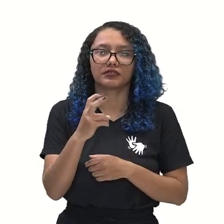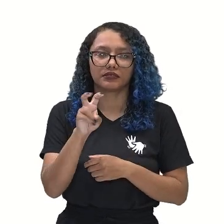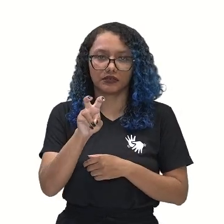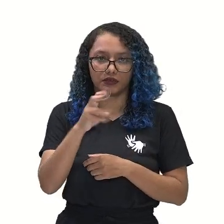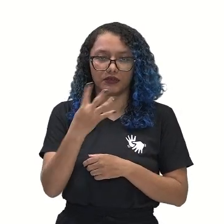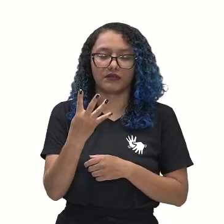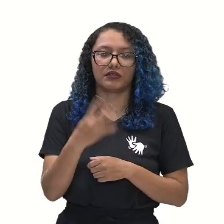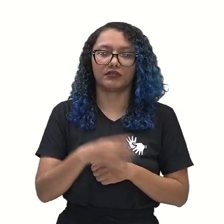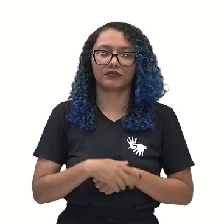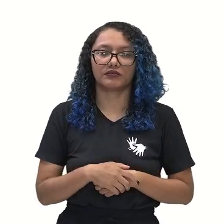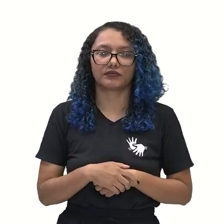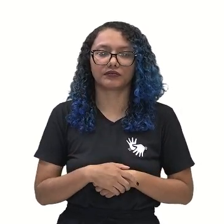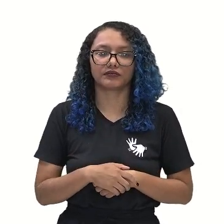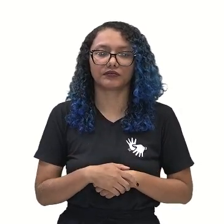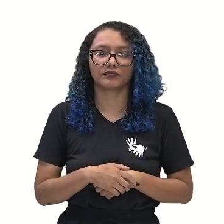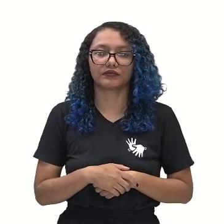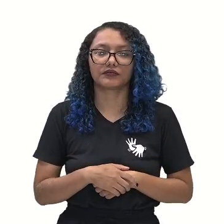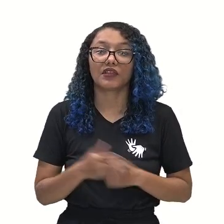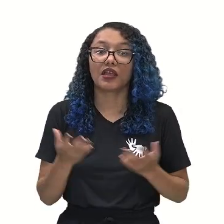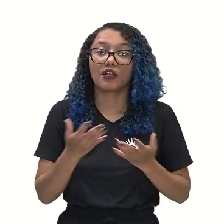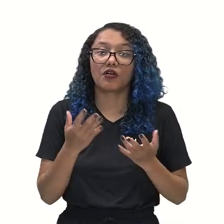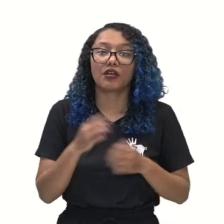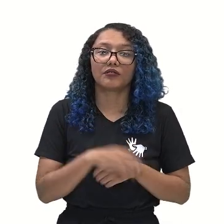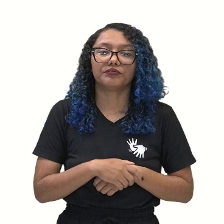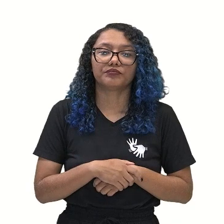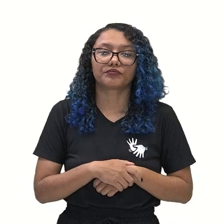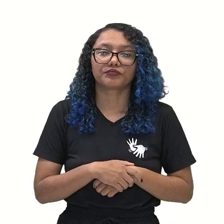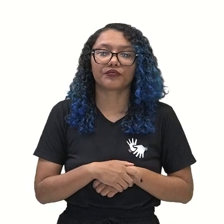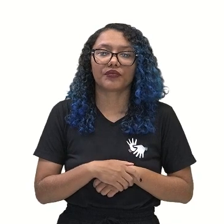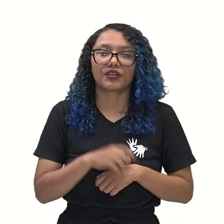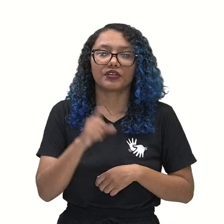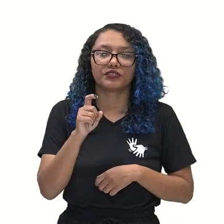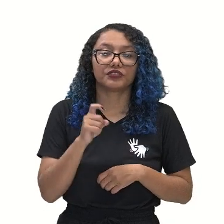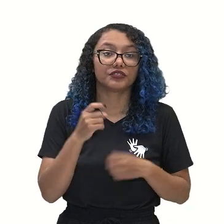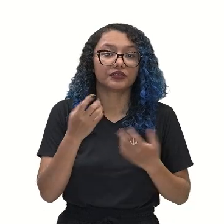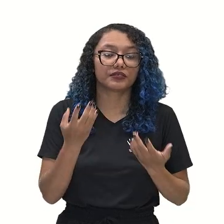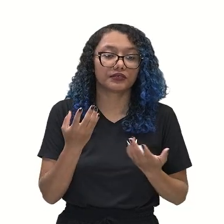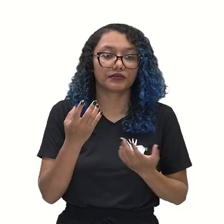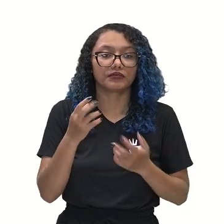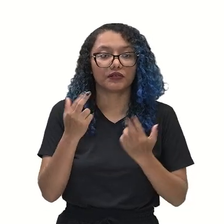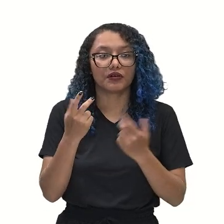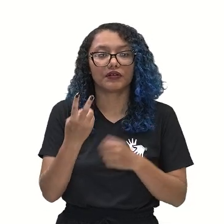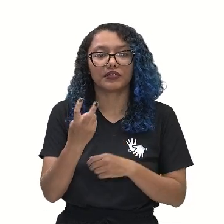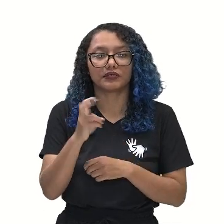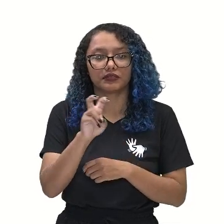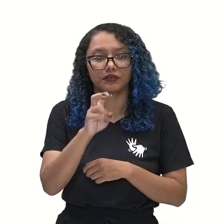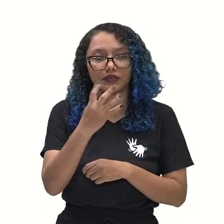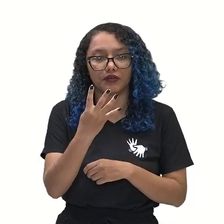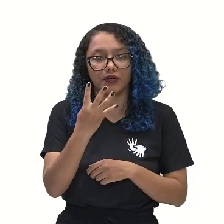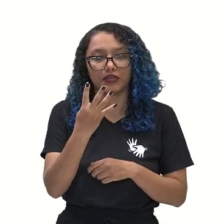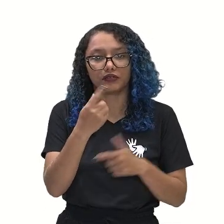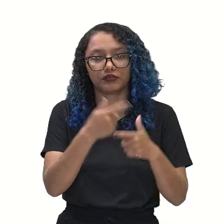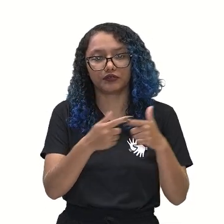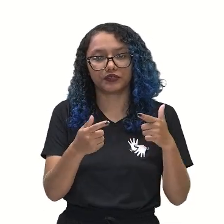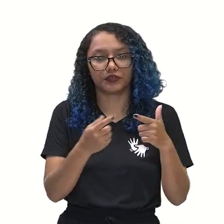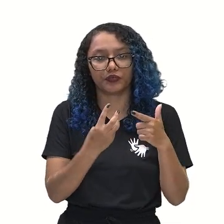54. E agora vamos achar o valor de x. 54, o 3 está multiplicando, ele